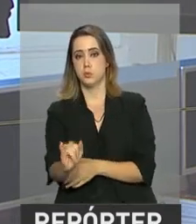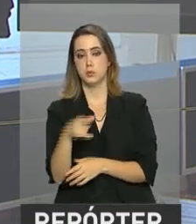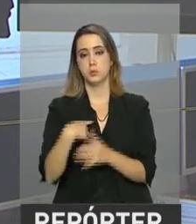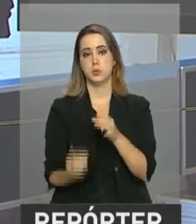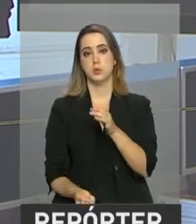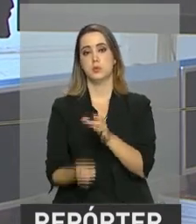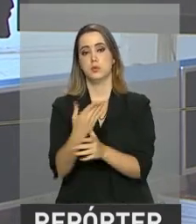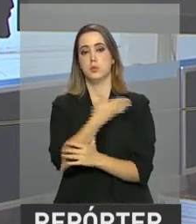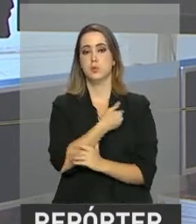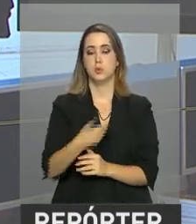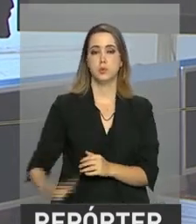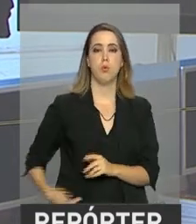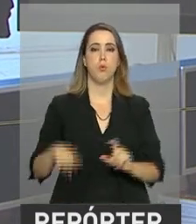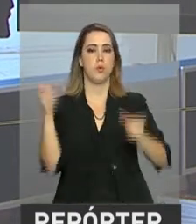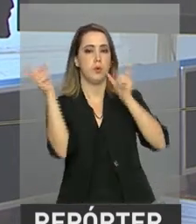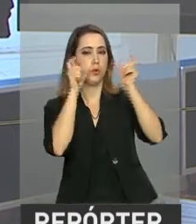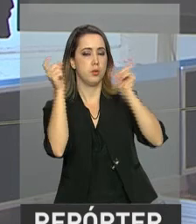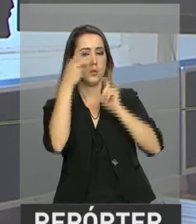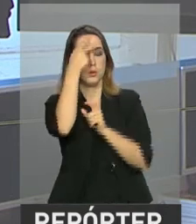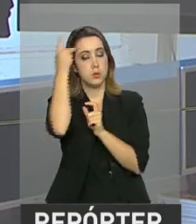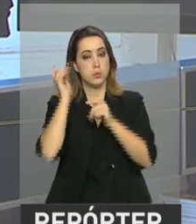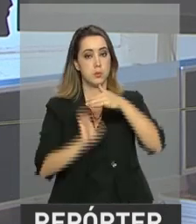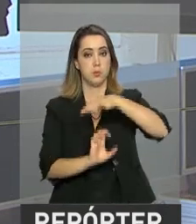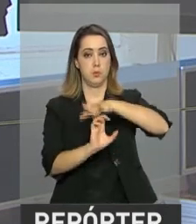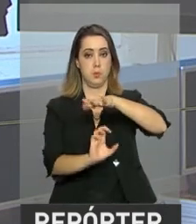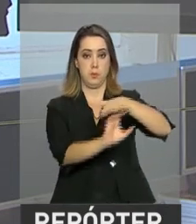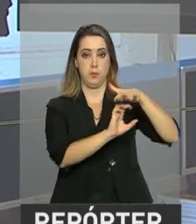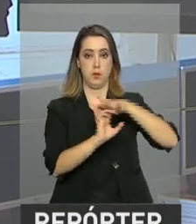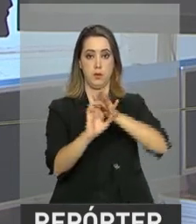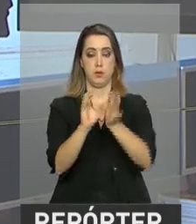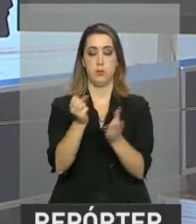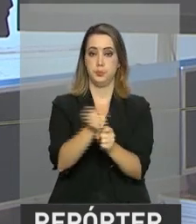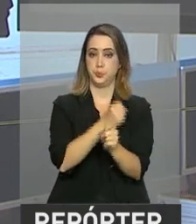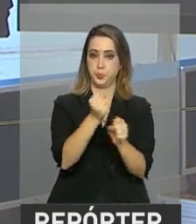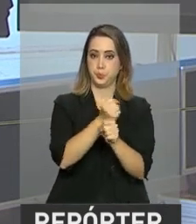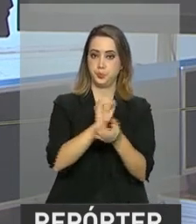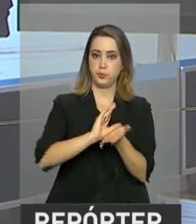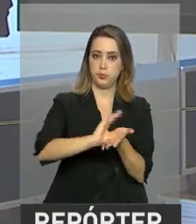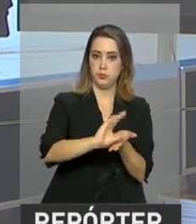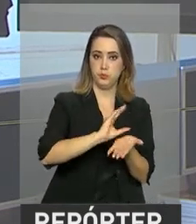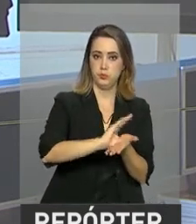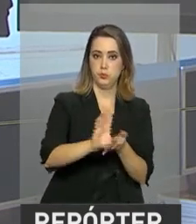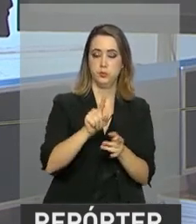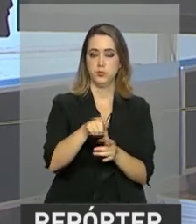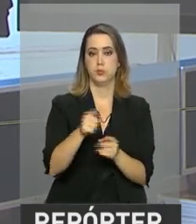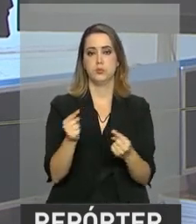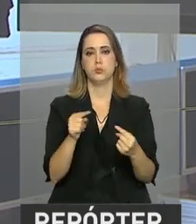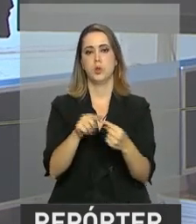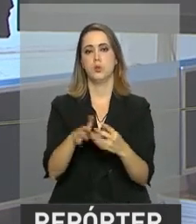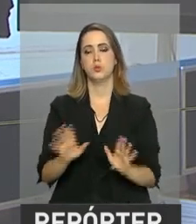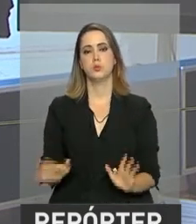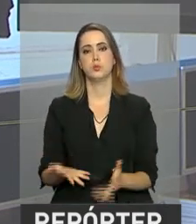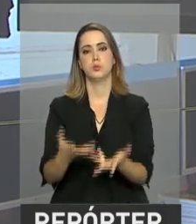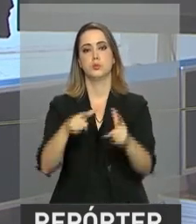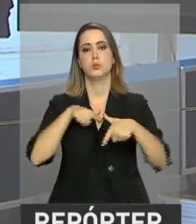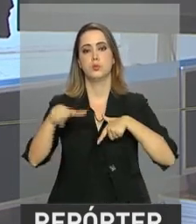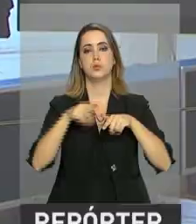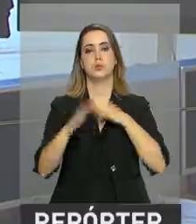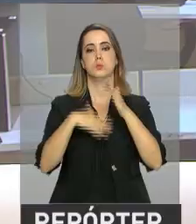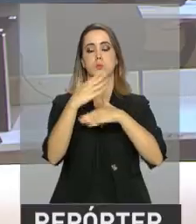pelo governo para atrair investidores para projetos de infraestrutura. A intenção é gerar empregos e crescimento para o